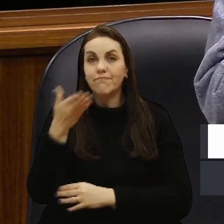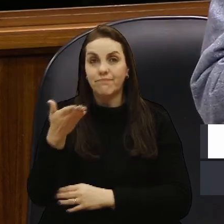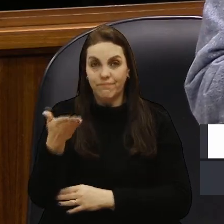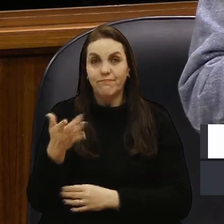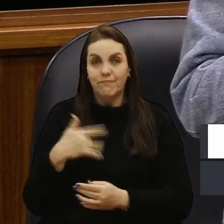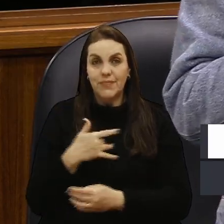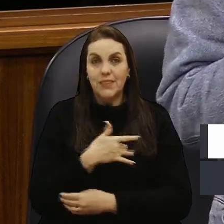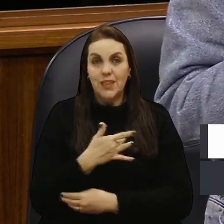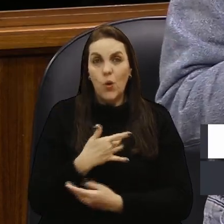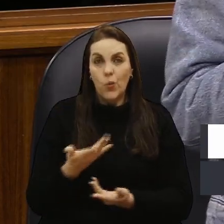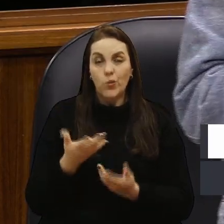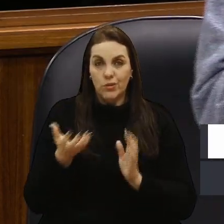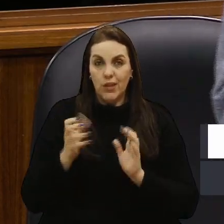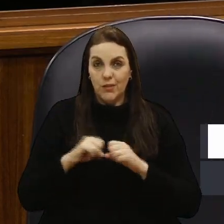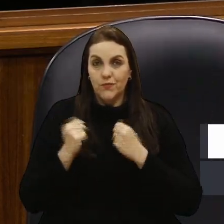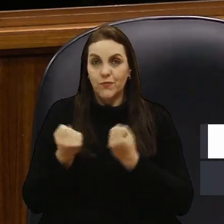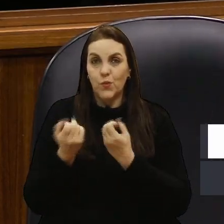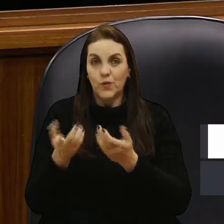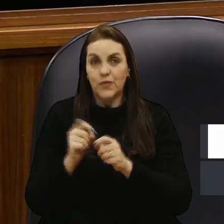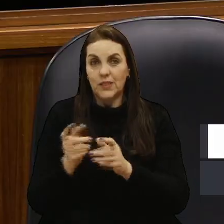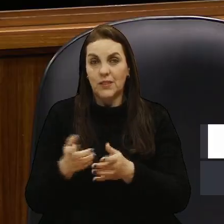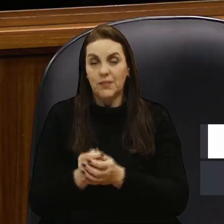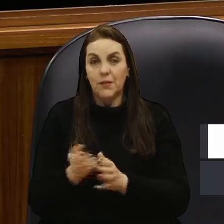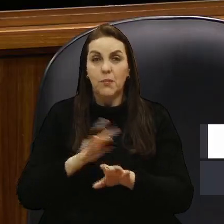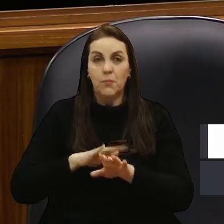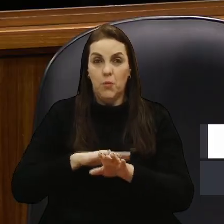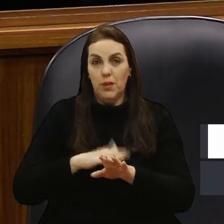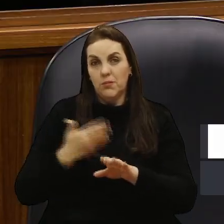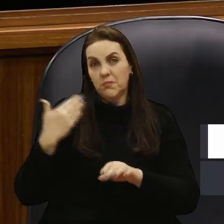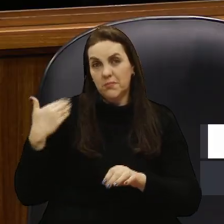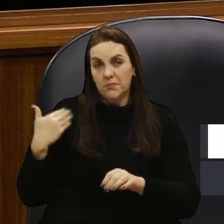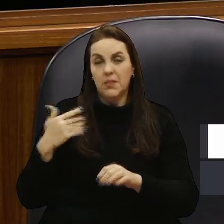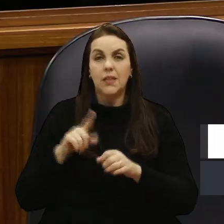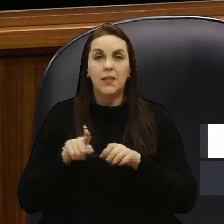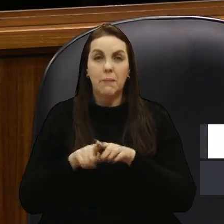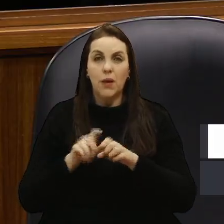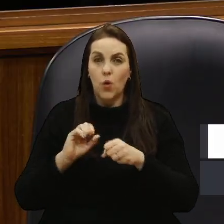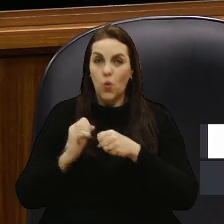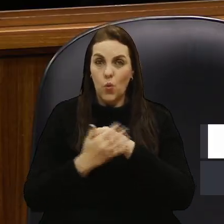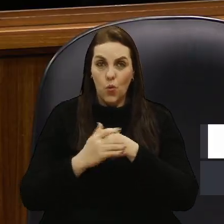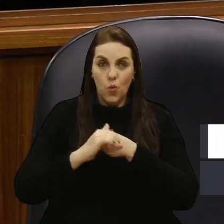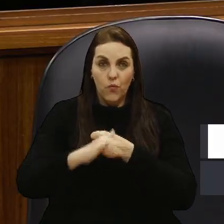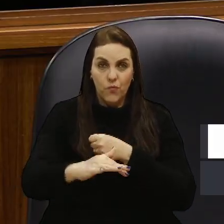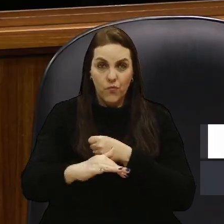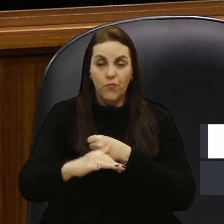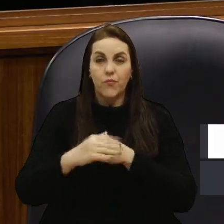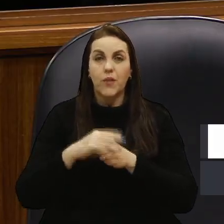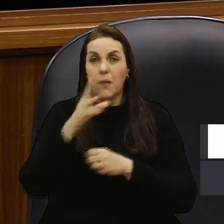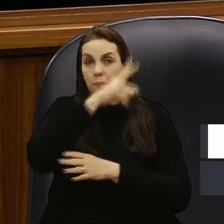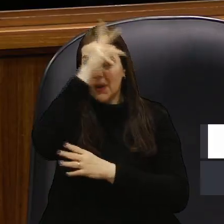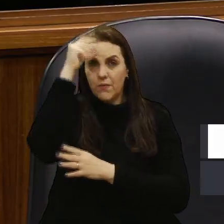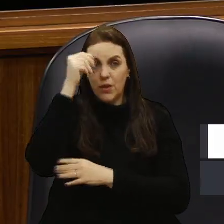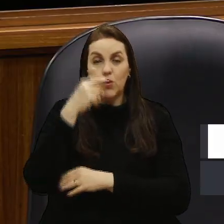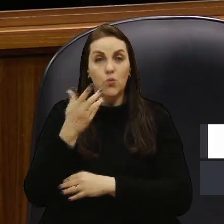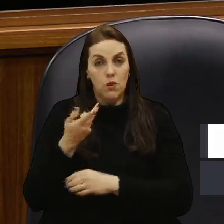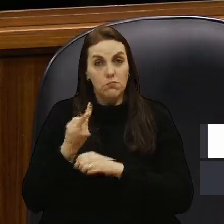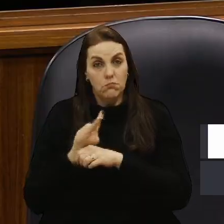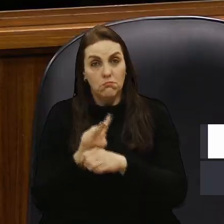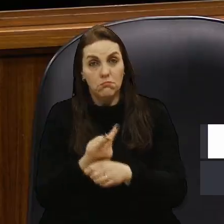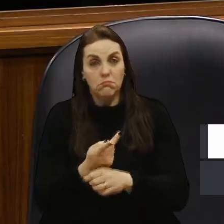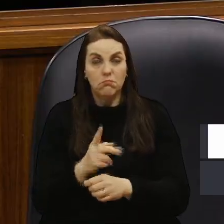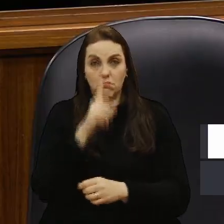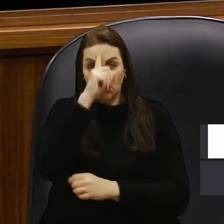isso, sabendo que em outros momentos, e trago aqui a Covid, onde a Prefeitura Municipal procurou o Hospital